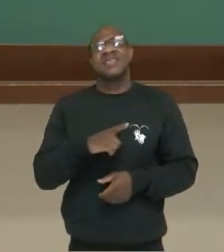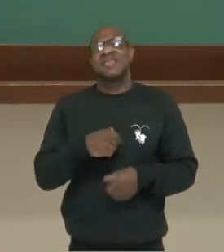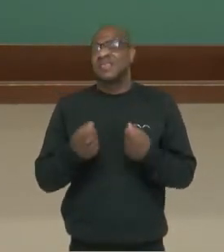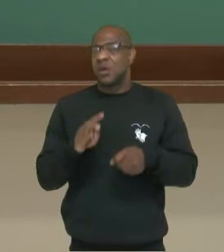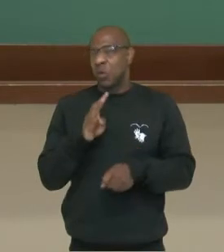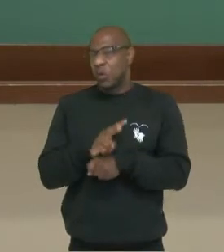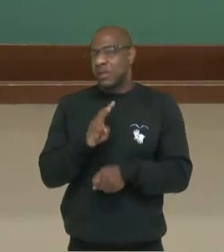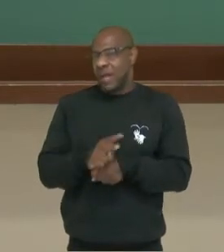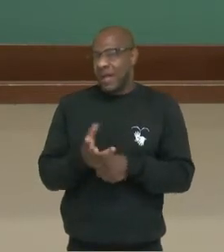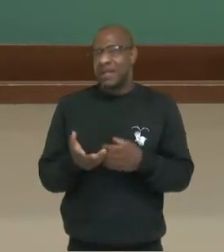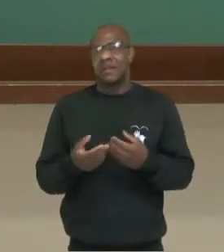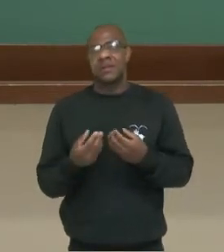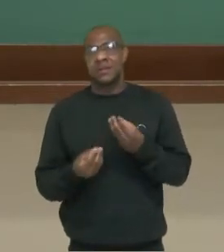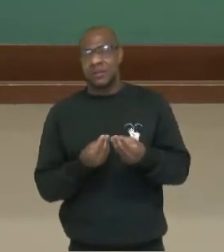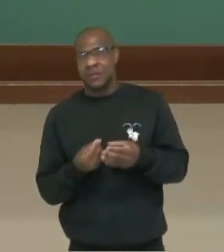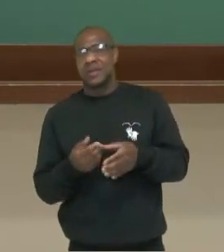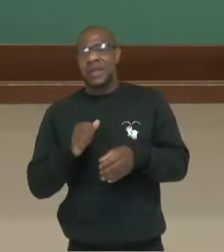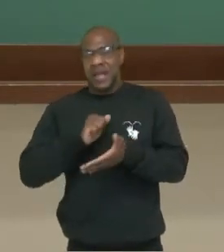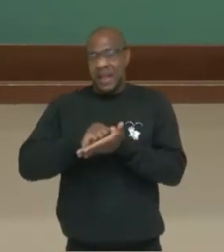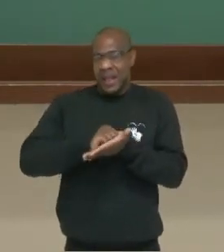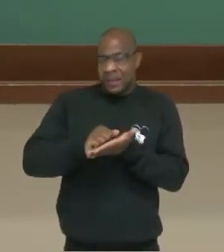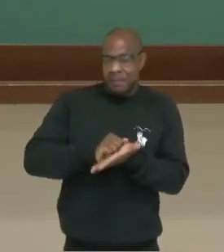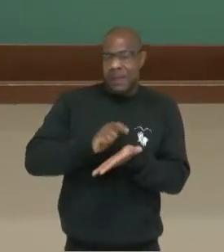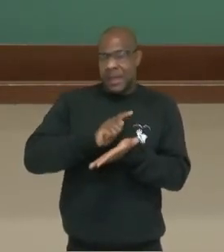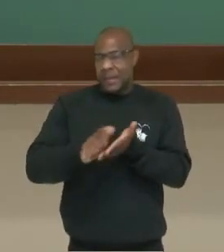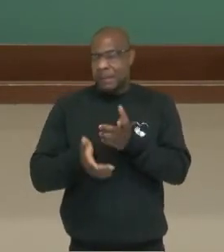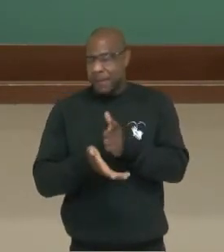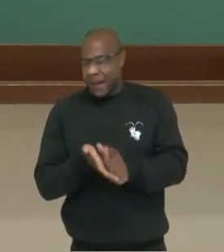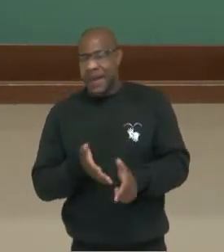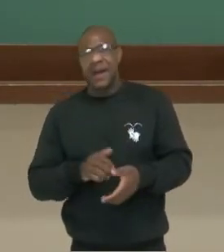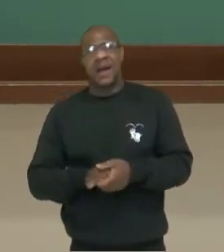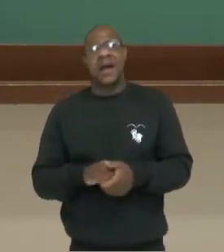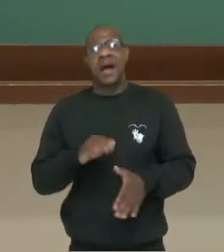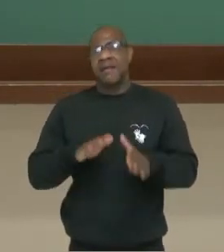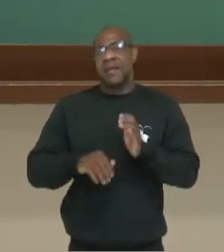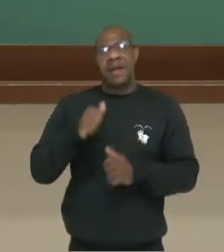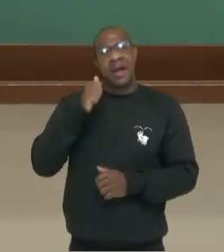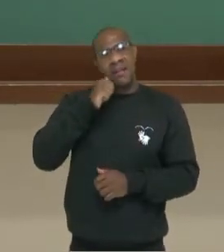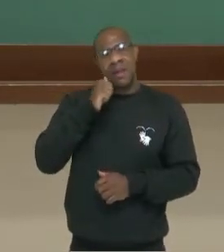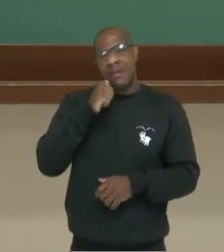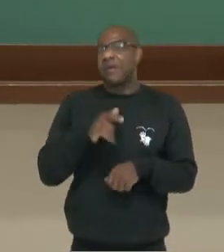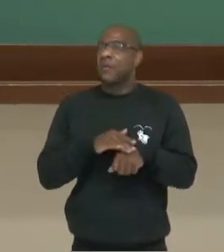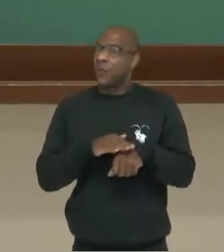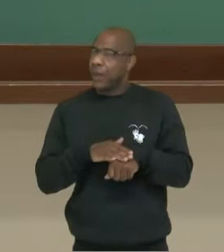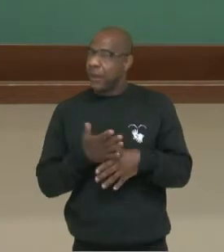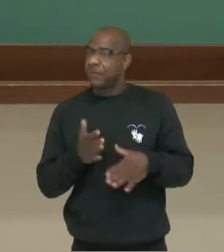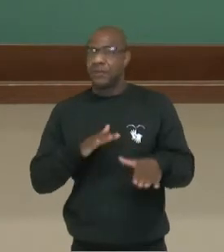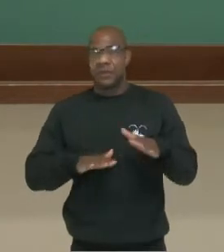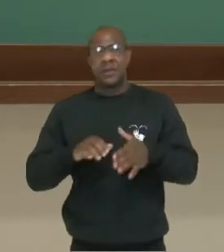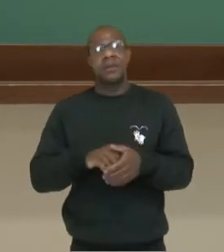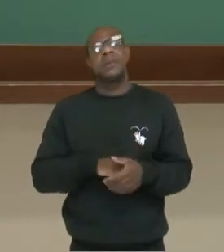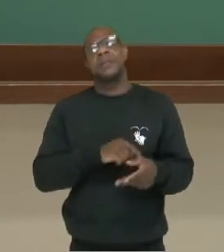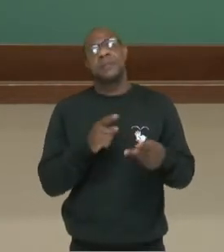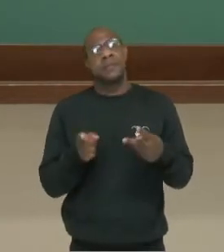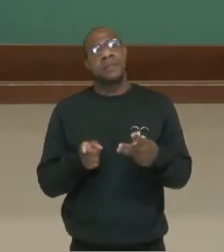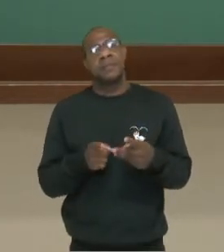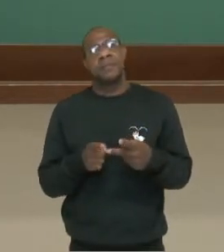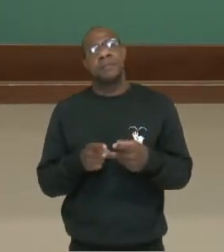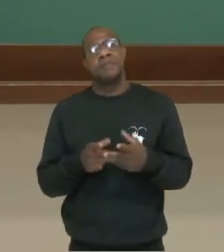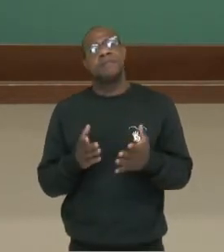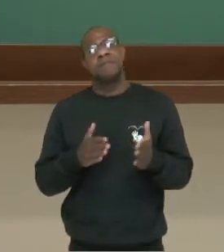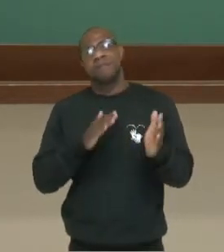cuidado muito grande com a higiene, né? Então, às vezes as mulheres acabavam adoecendo. E aí